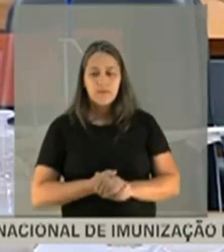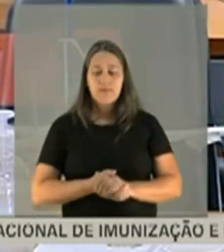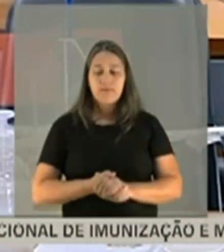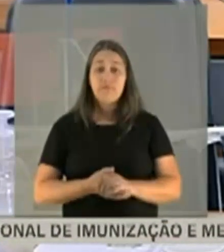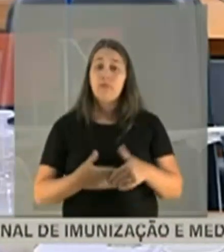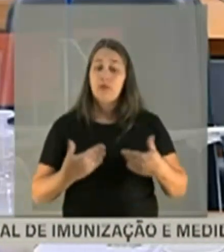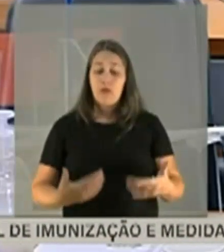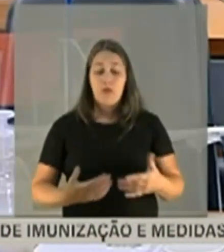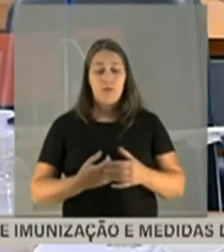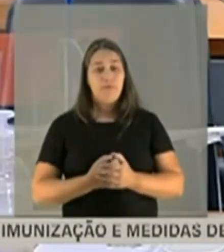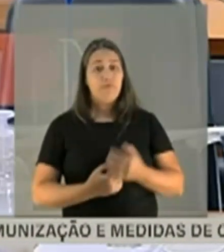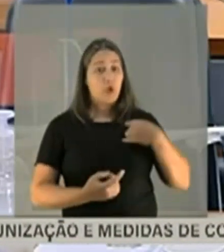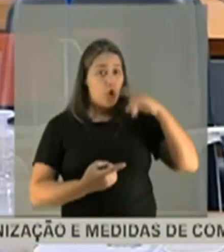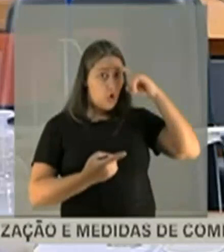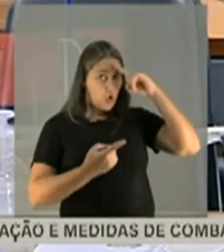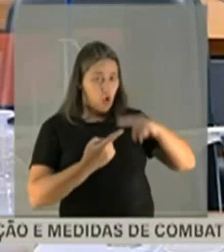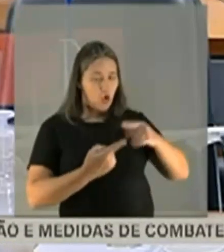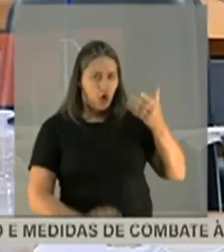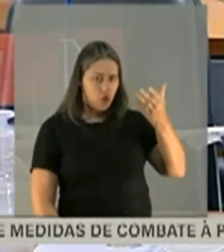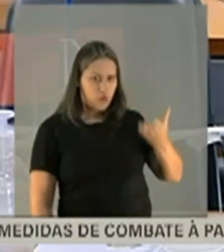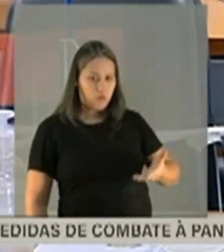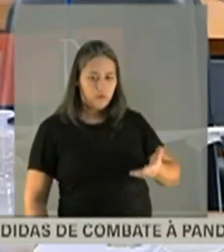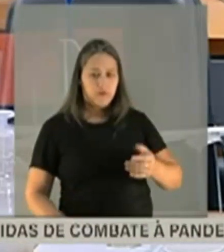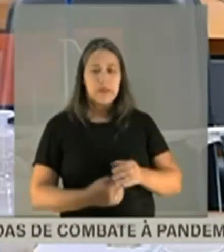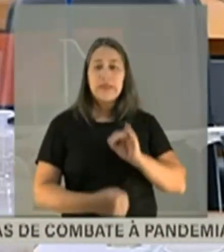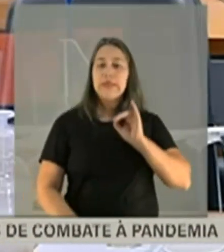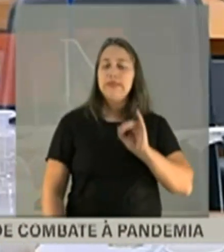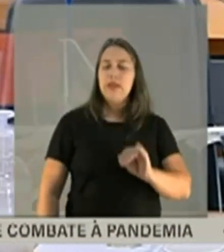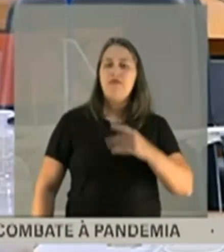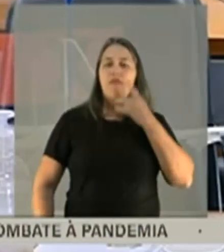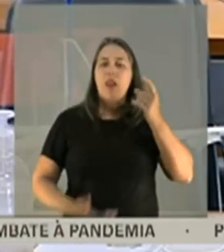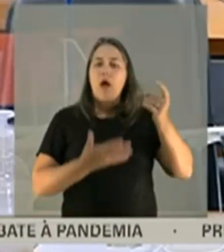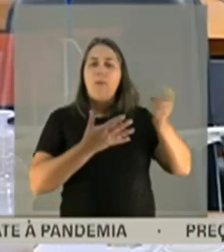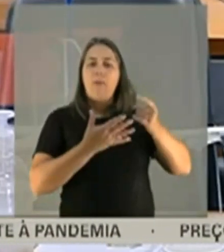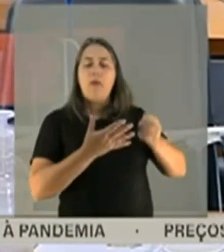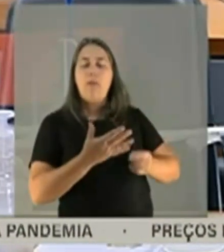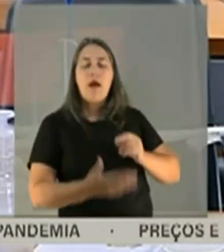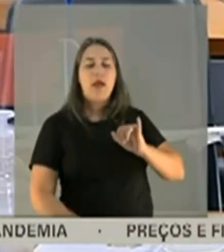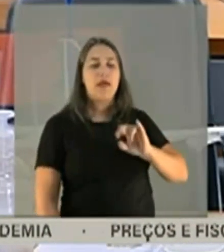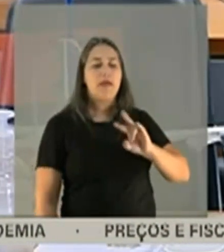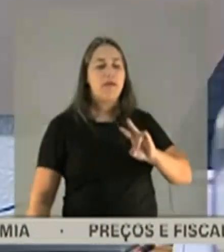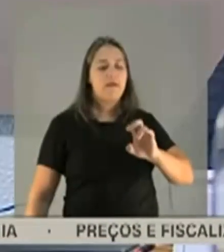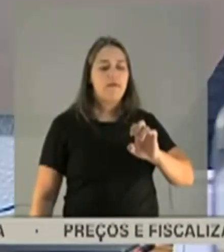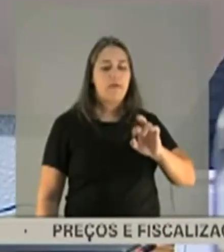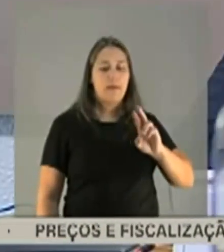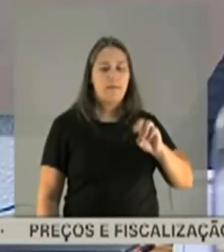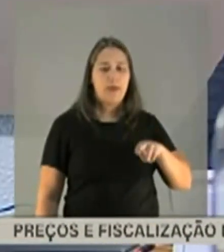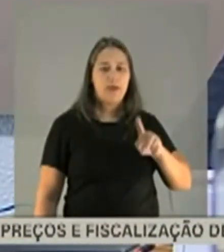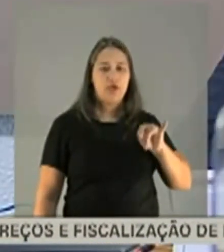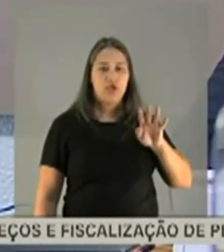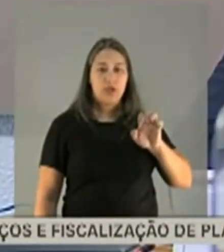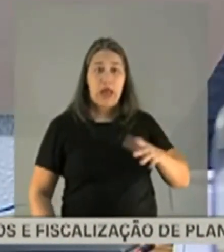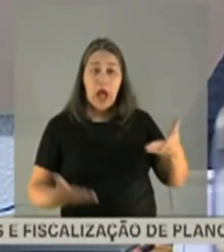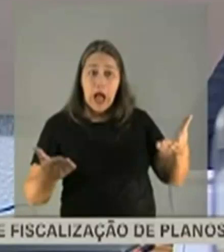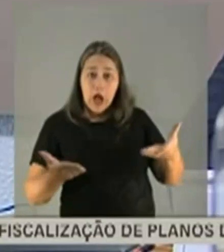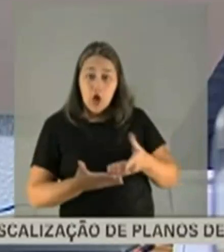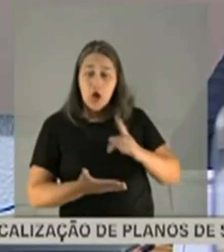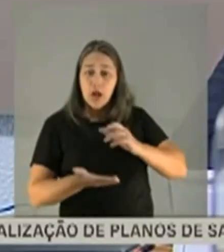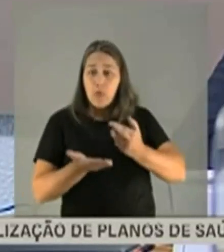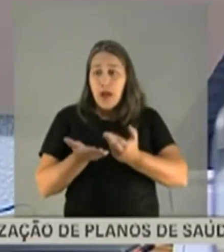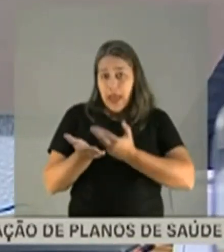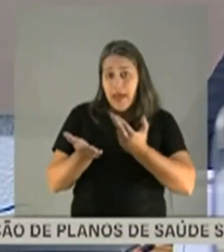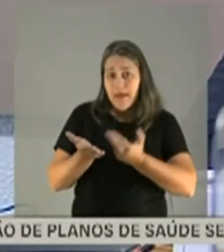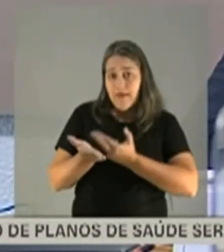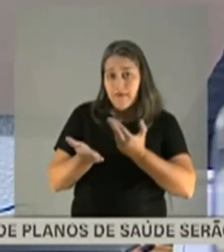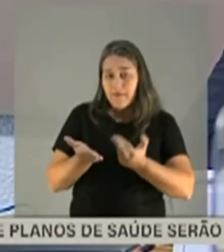Muito bem. Concordo com Vossa Excelência. Se a gente for citar, por exemplo, a ivermectina, saiu agora, recentemente, numa revista de alto